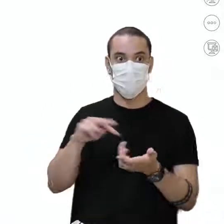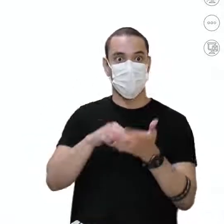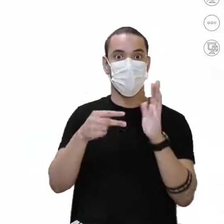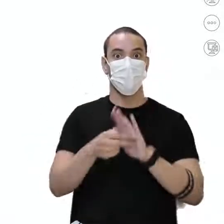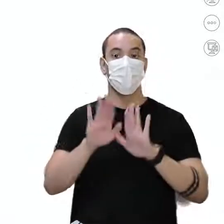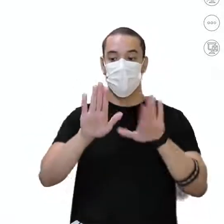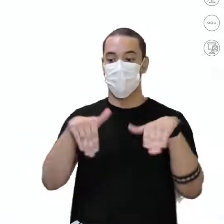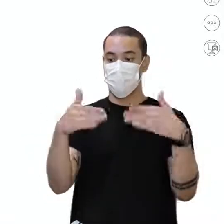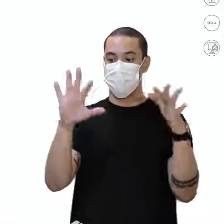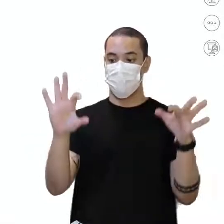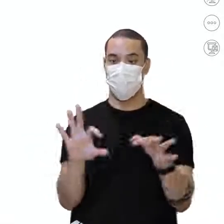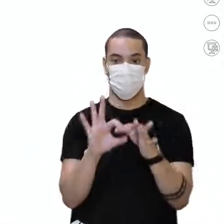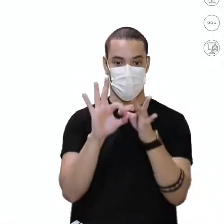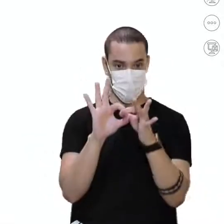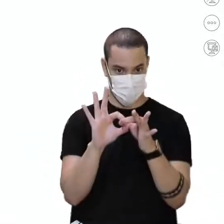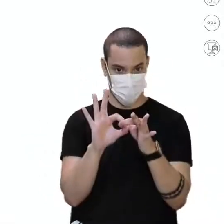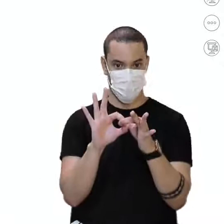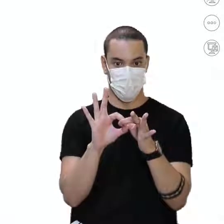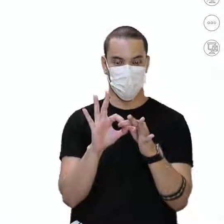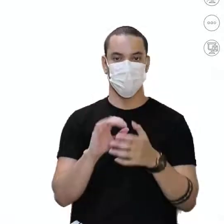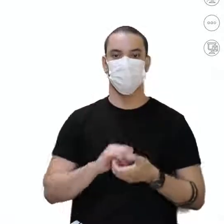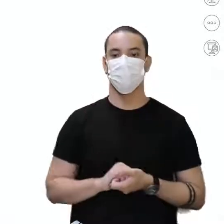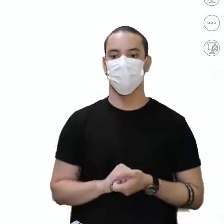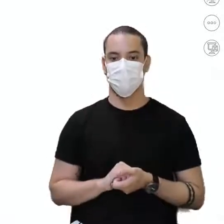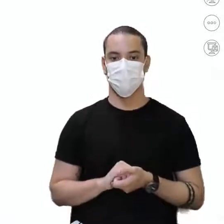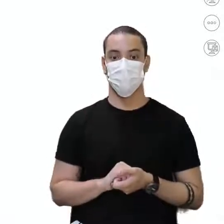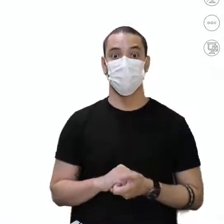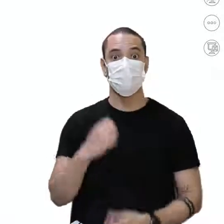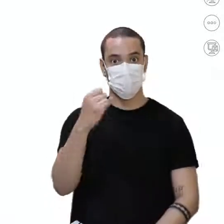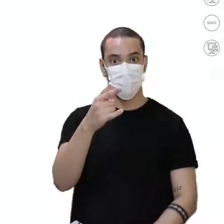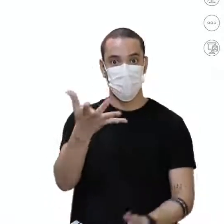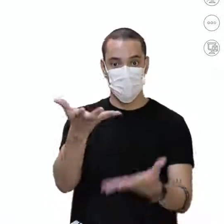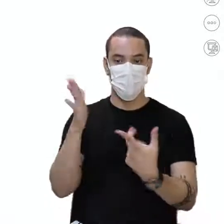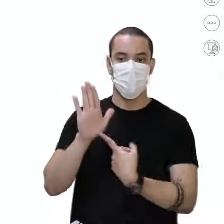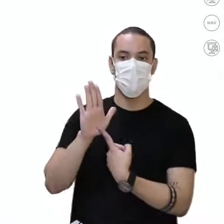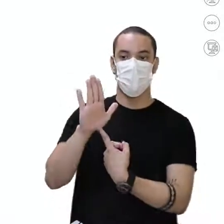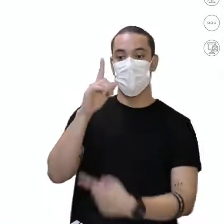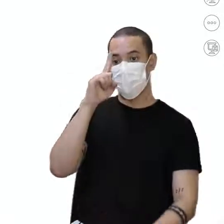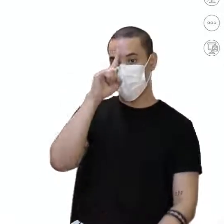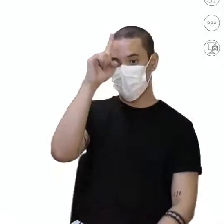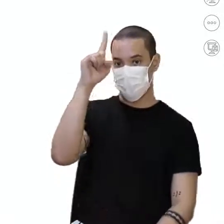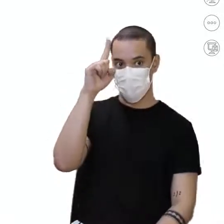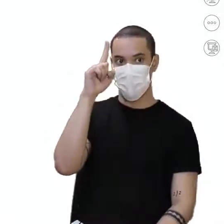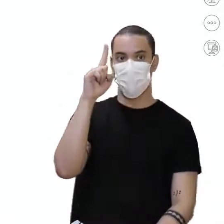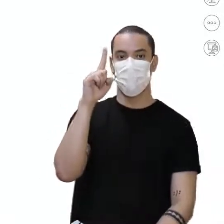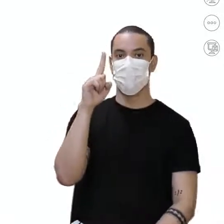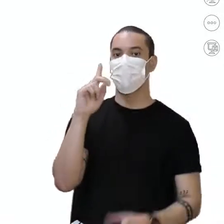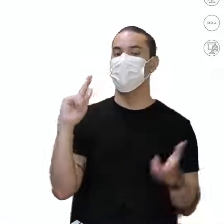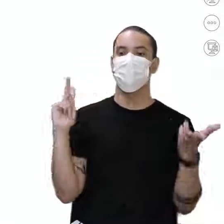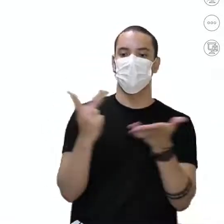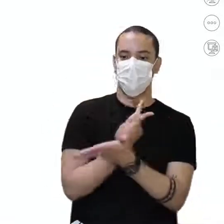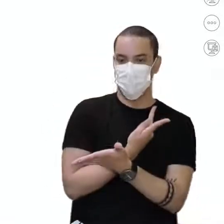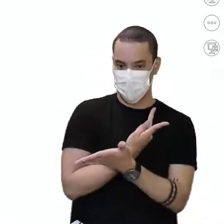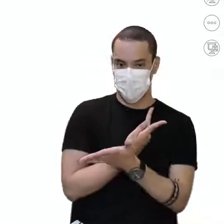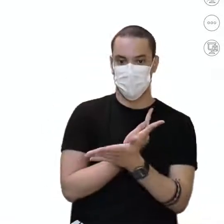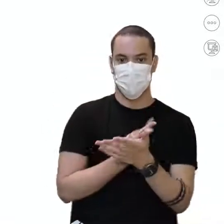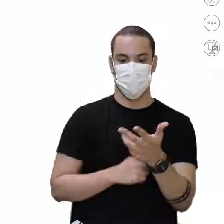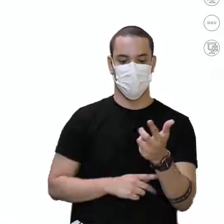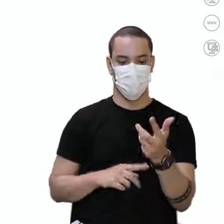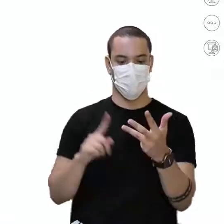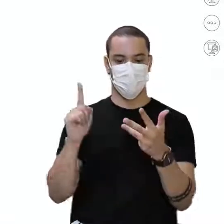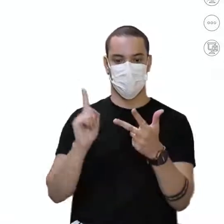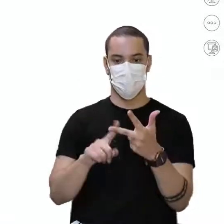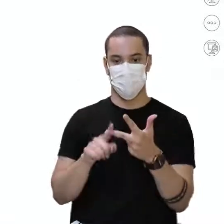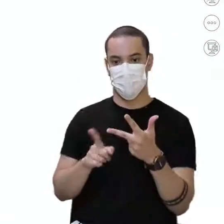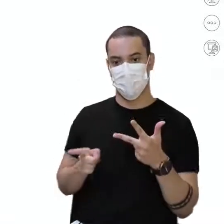um mais chique, né? Um fancy but. E se você quer expressar a ideia de causa, cause, você vai